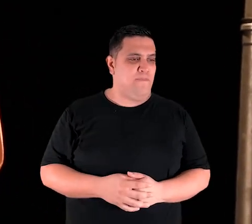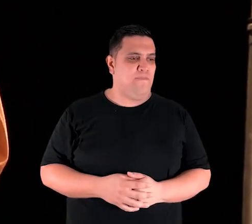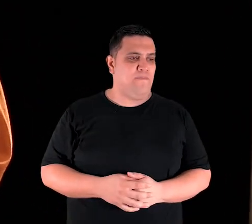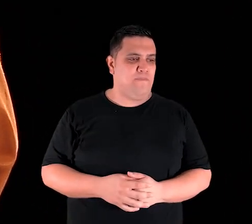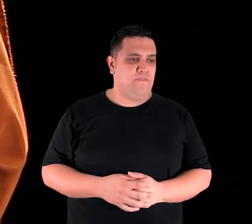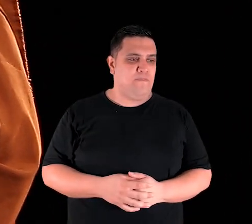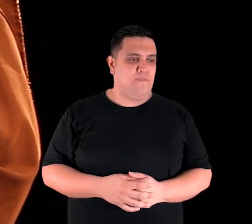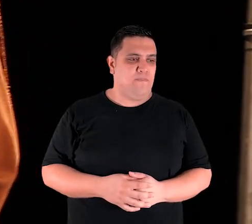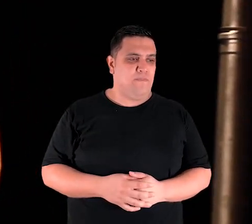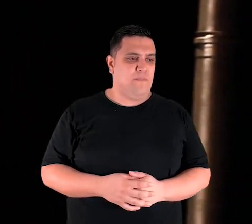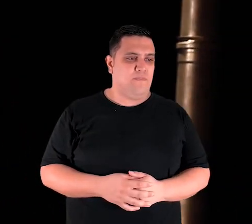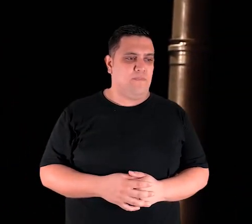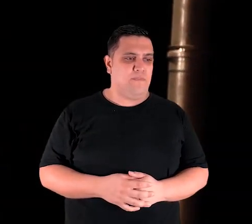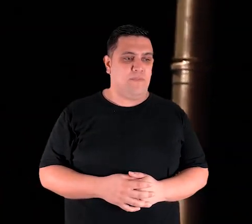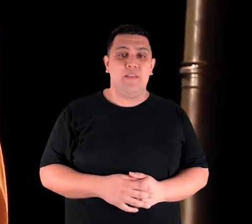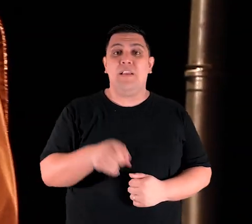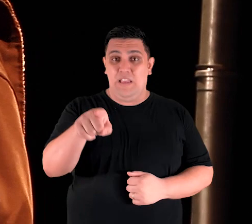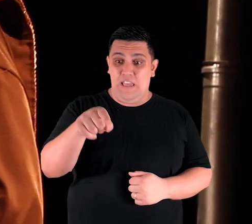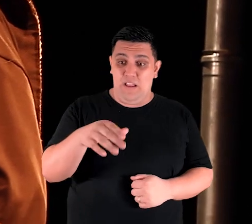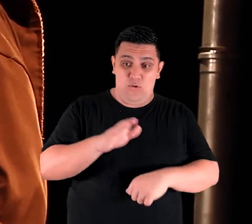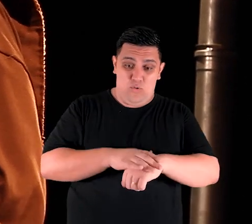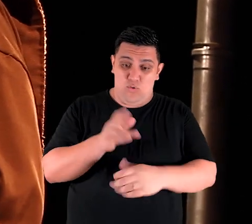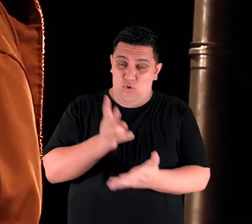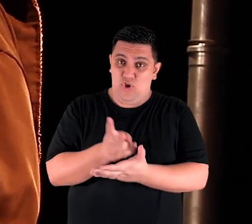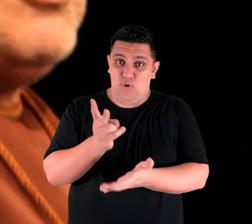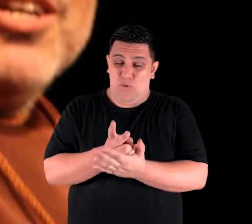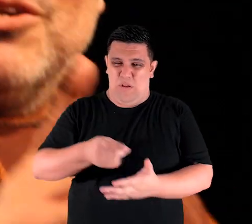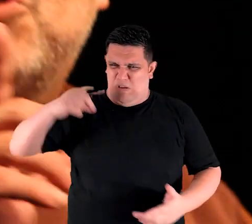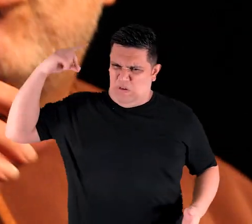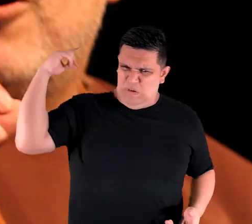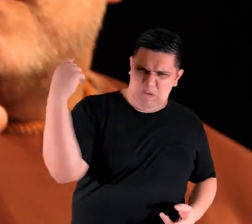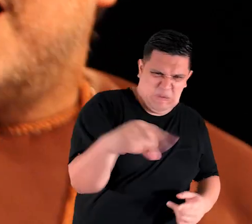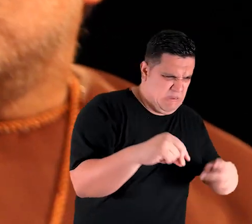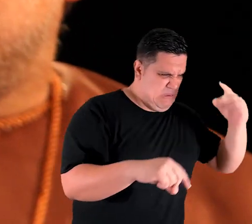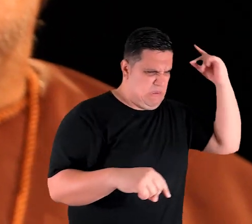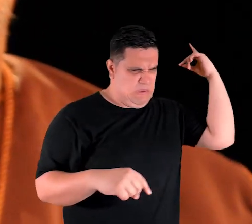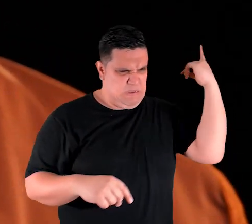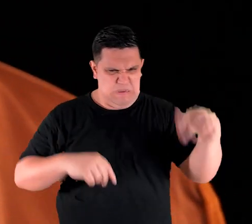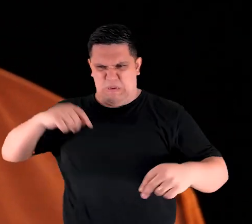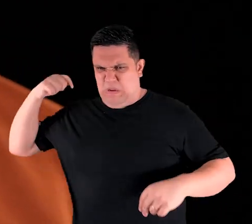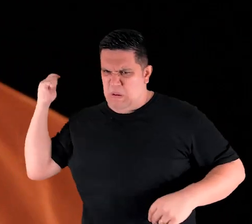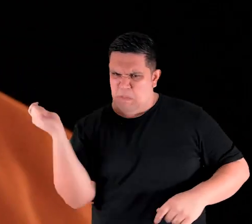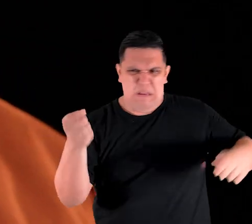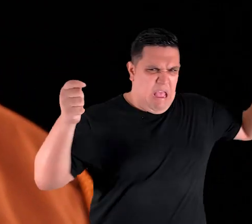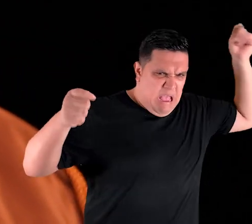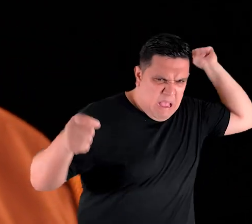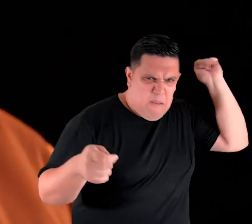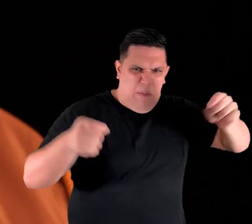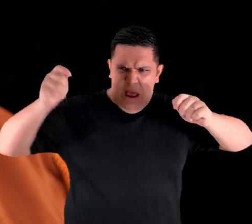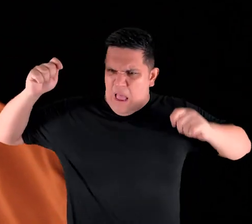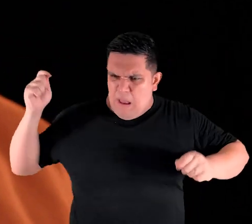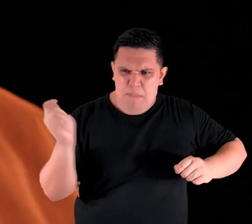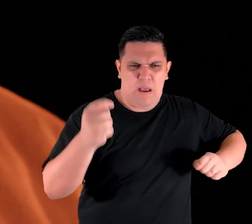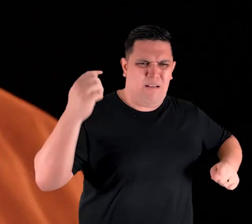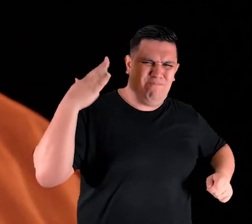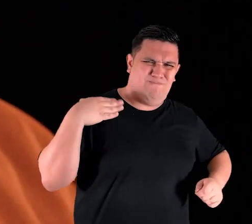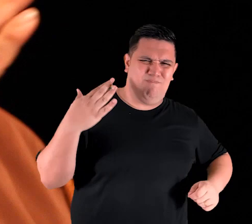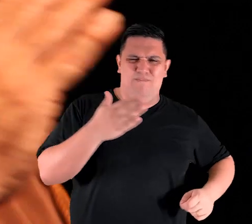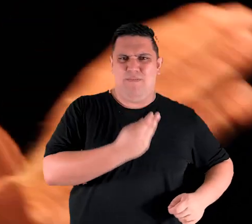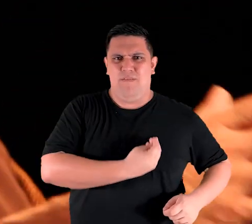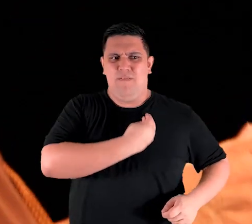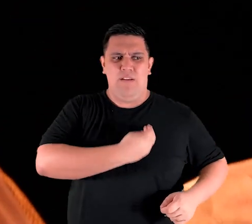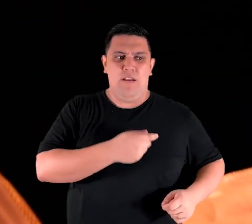E aí eles me chicotearam novamente e transformaram a minha pena